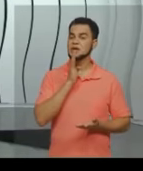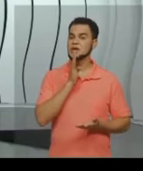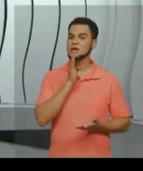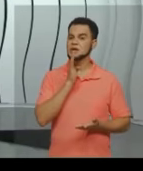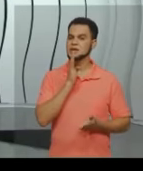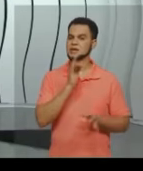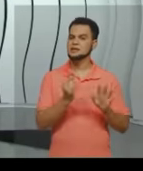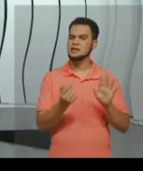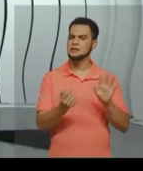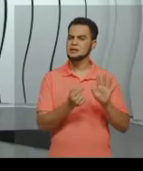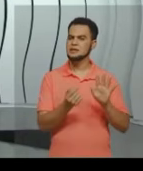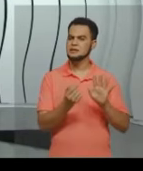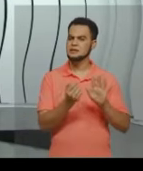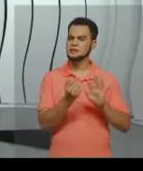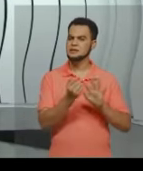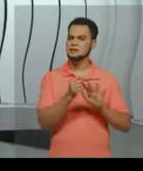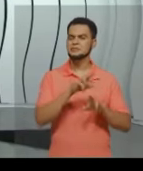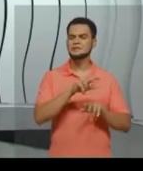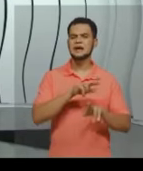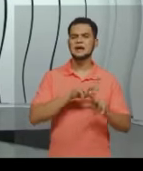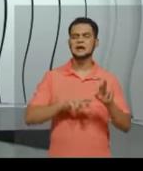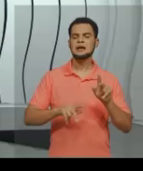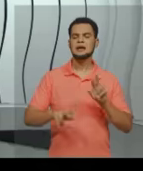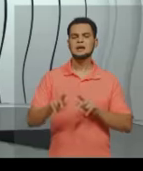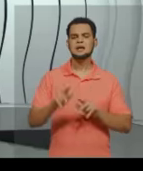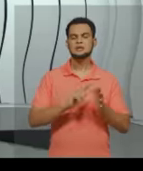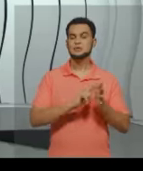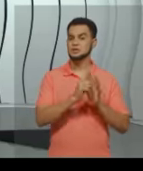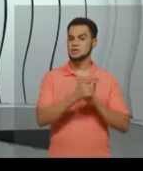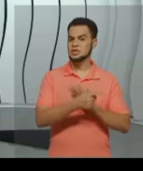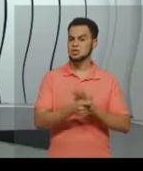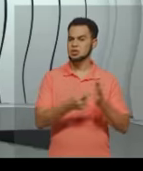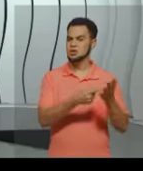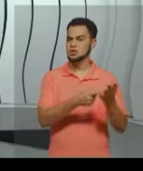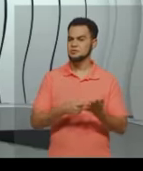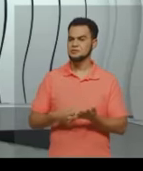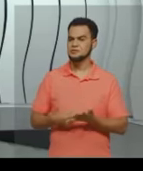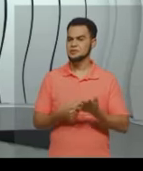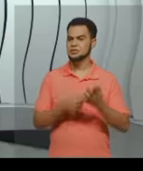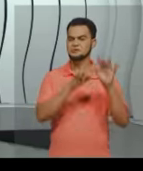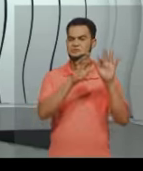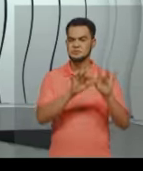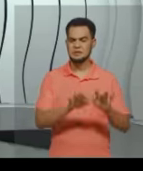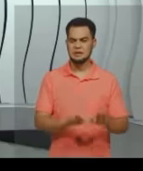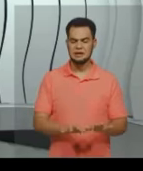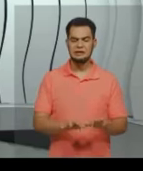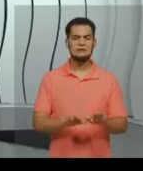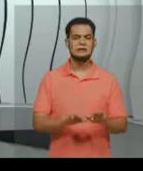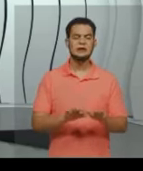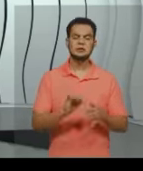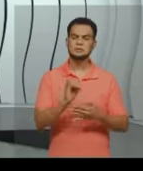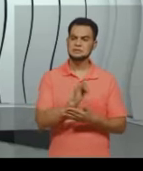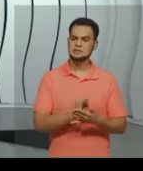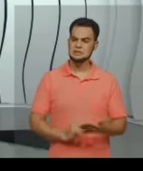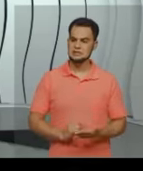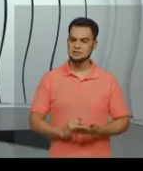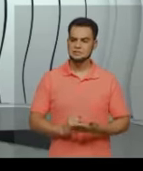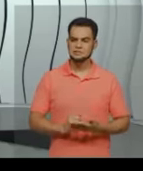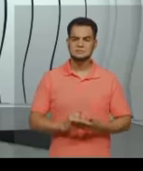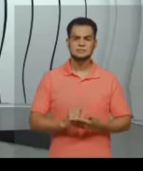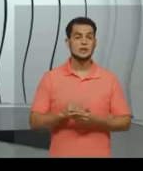ter desenvoltura nos vários gêneros, um convite, um formulário, preencher uma ficha de inscrição, você vê